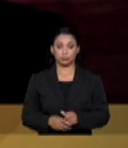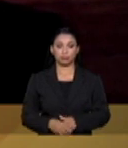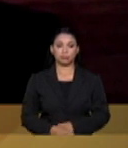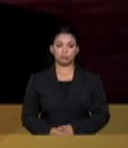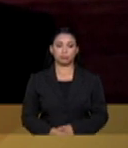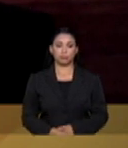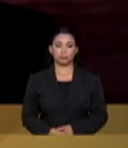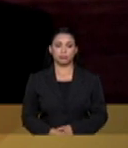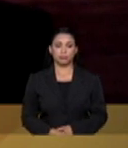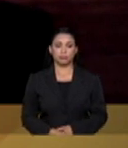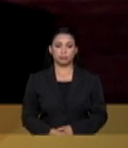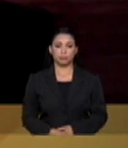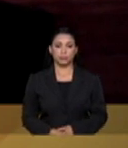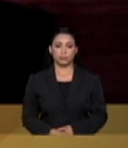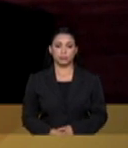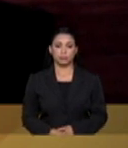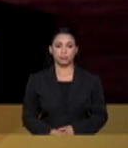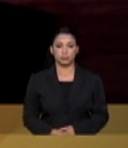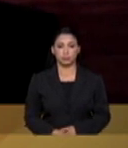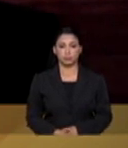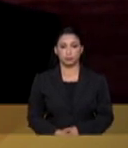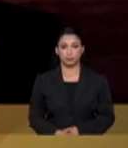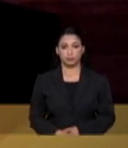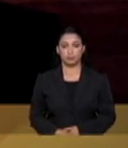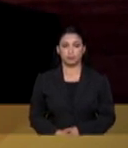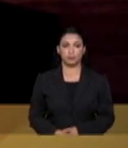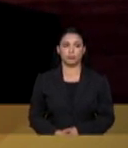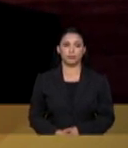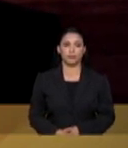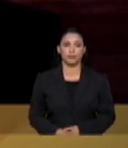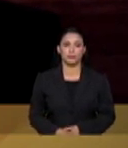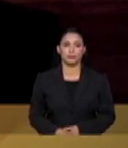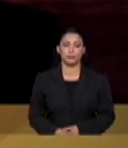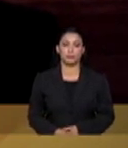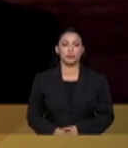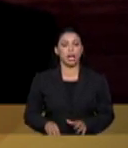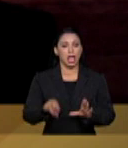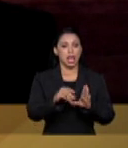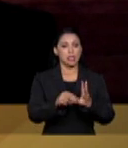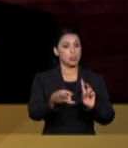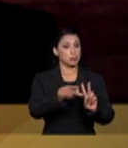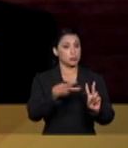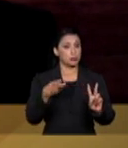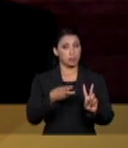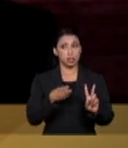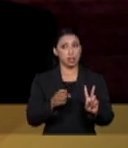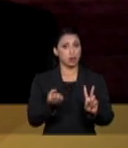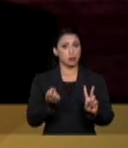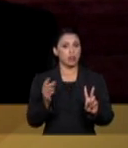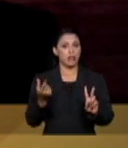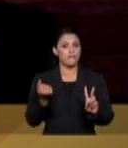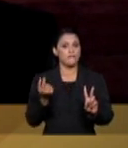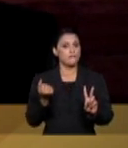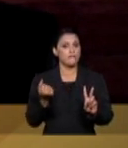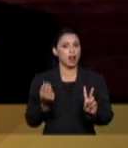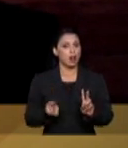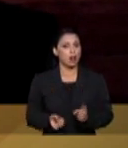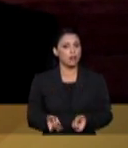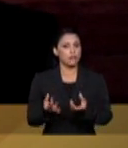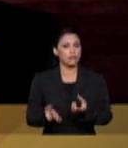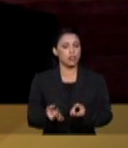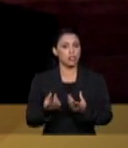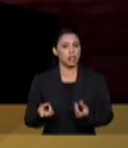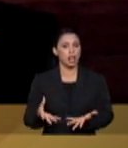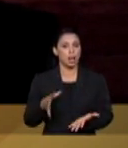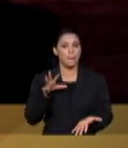pareça uma obviedade compra sentar que a terra para os indígenas não tem valor comercial como no sentido